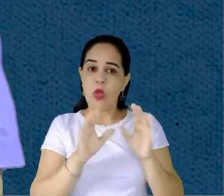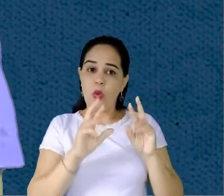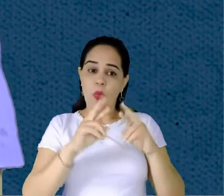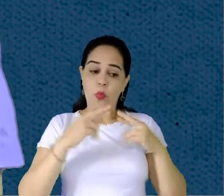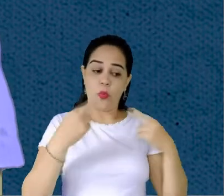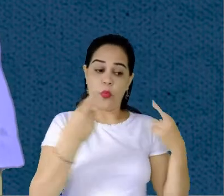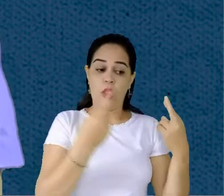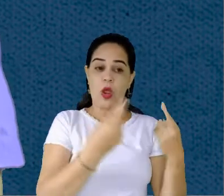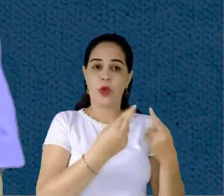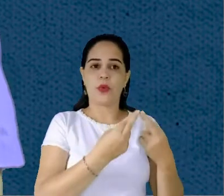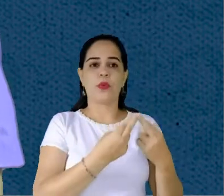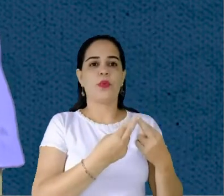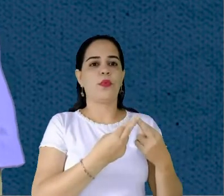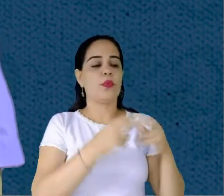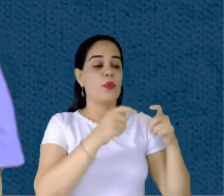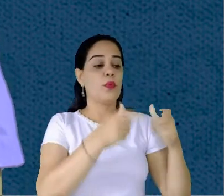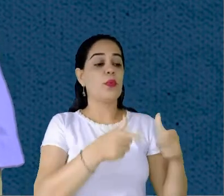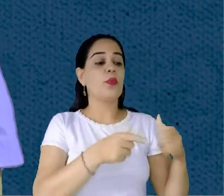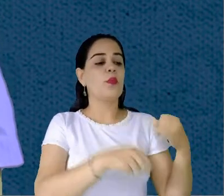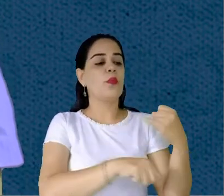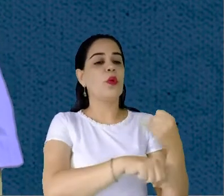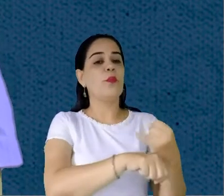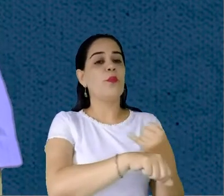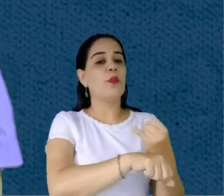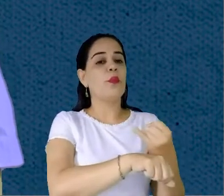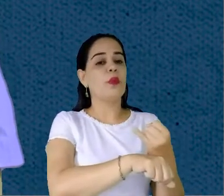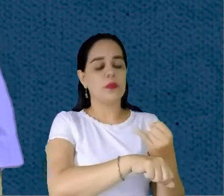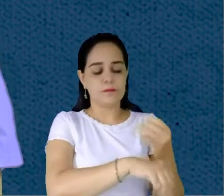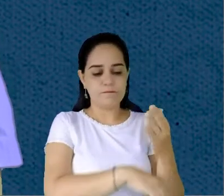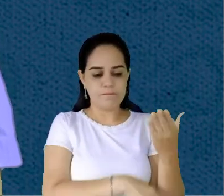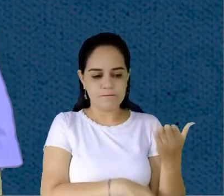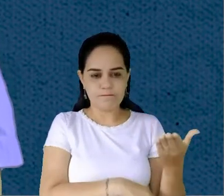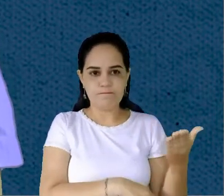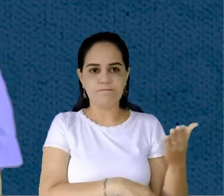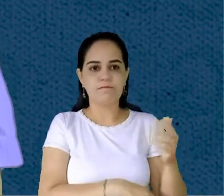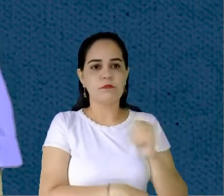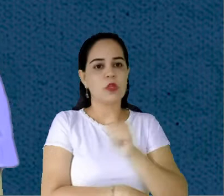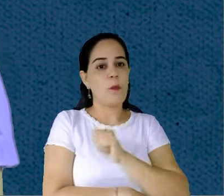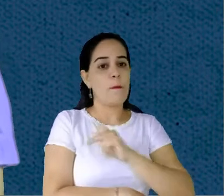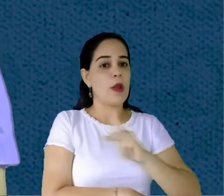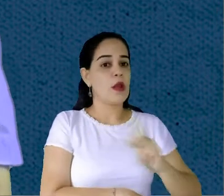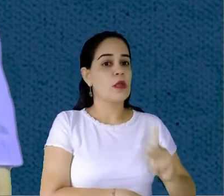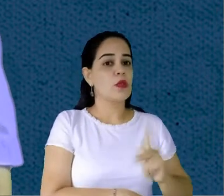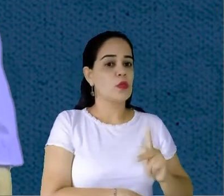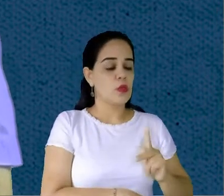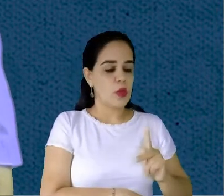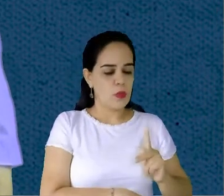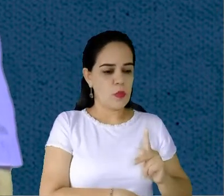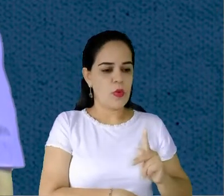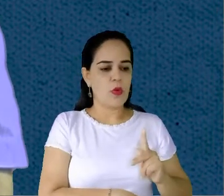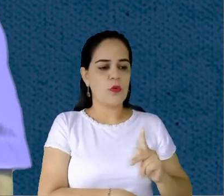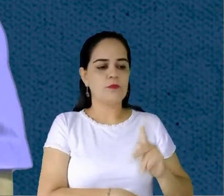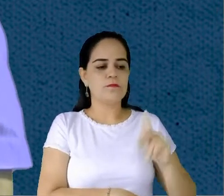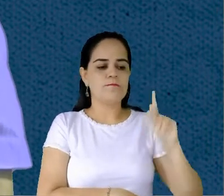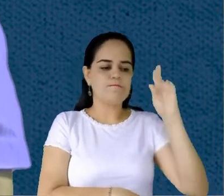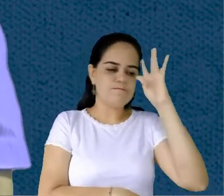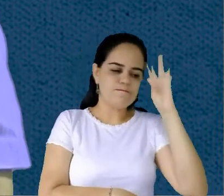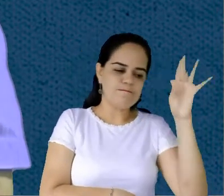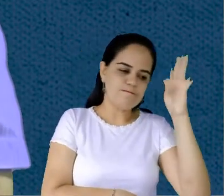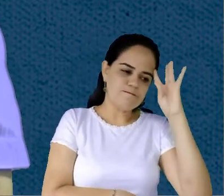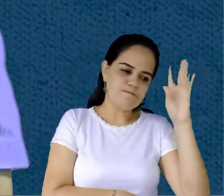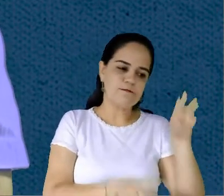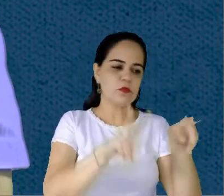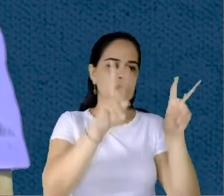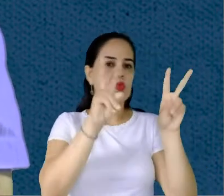Jerusalém para que os apóstolos e os anciãos, a comunidade base de